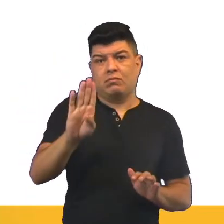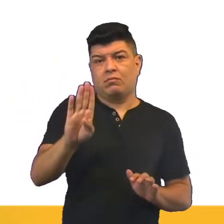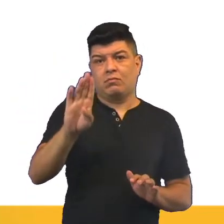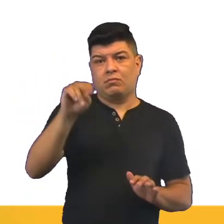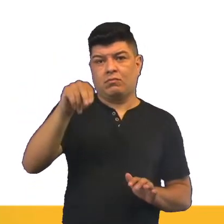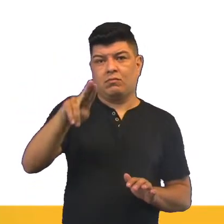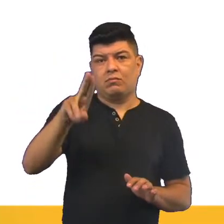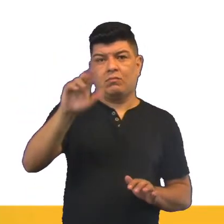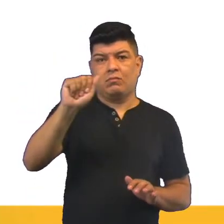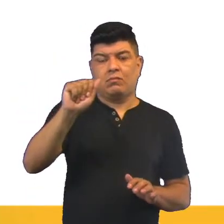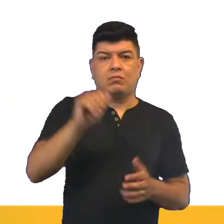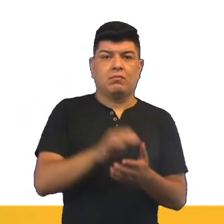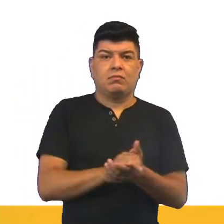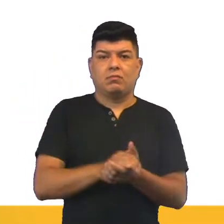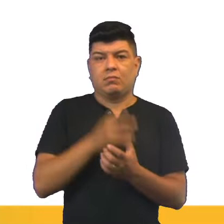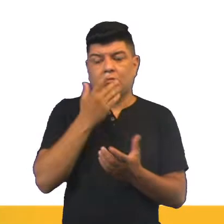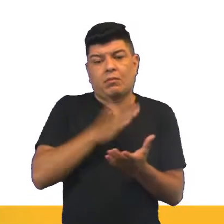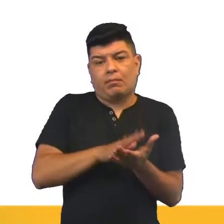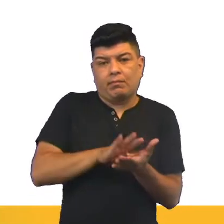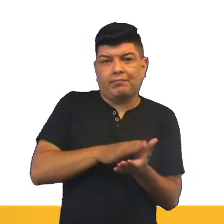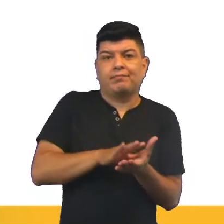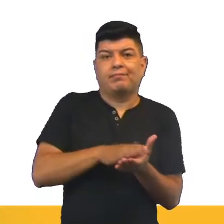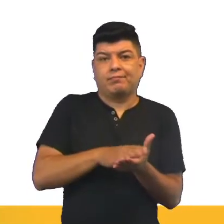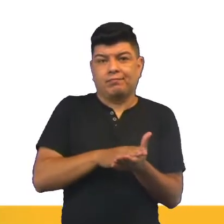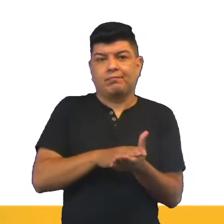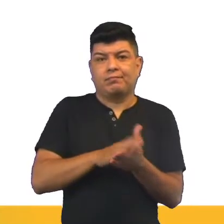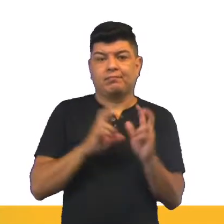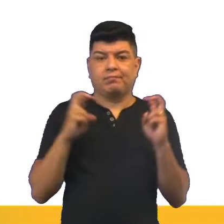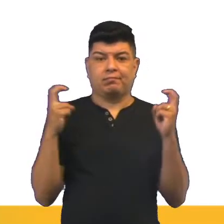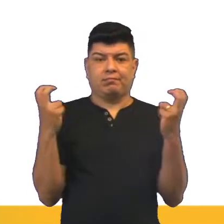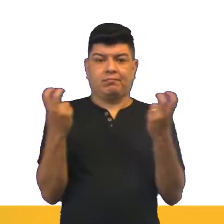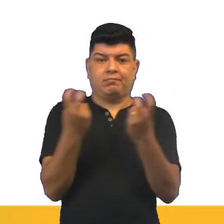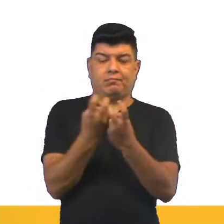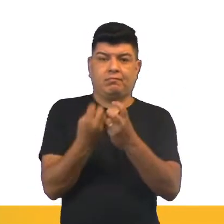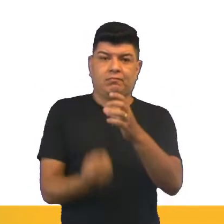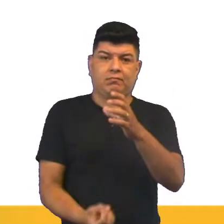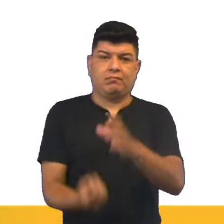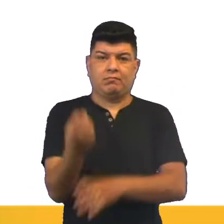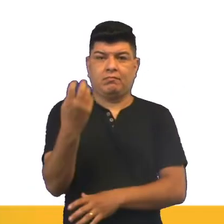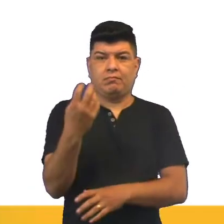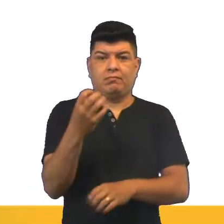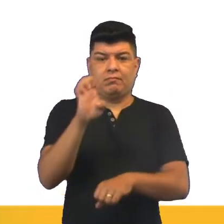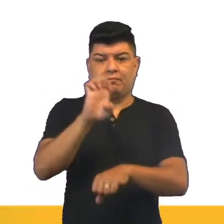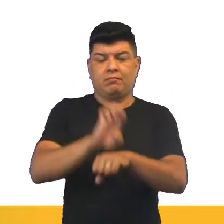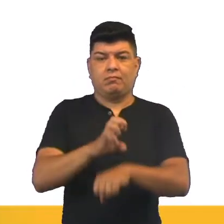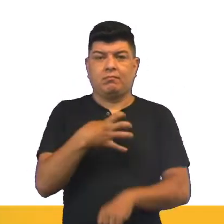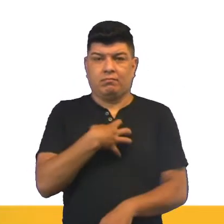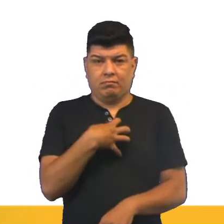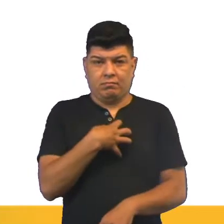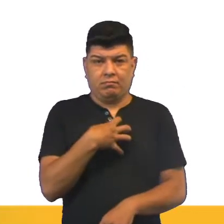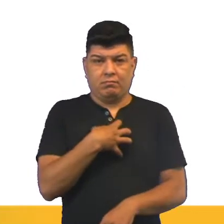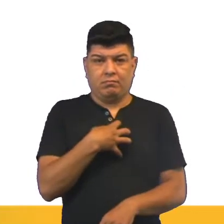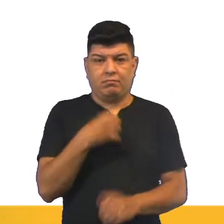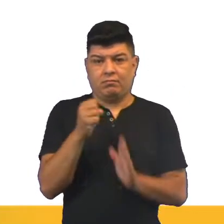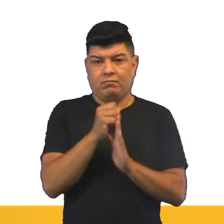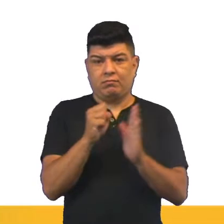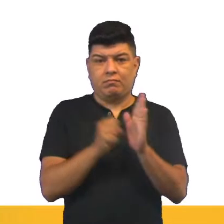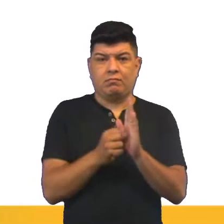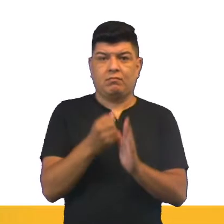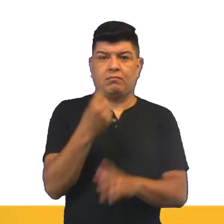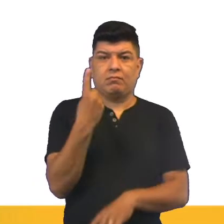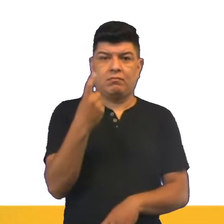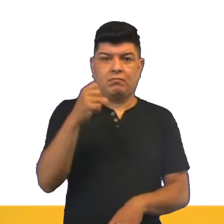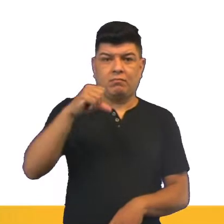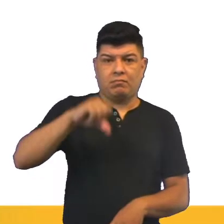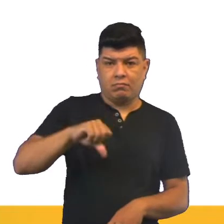Nós temos aí também o samba de roda, que surgiu no estado da Bahia no século XIX e representa